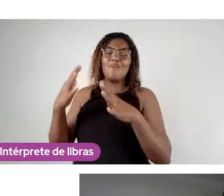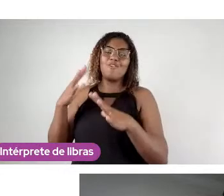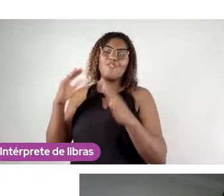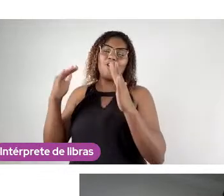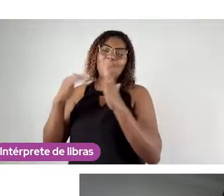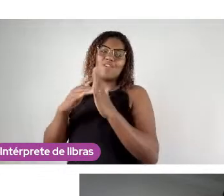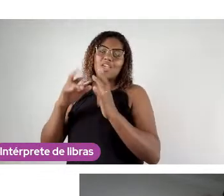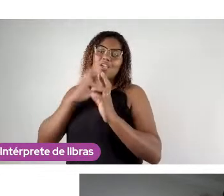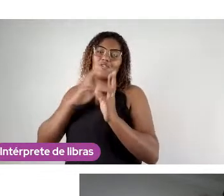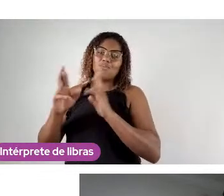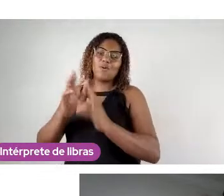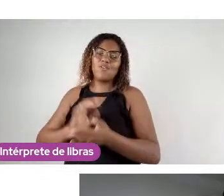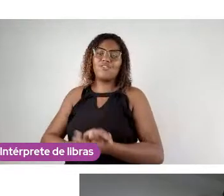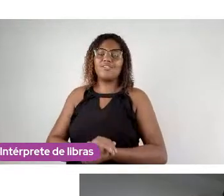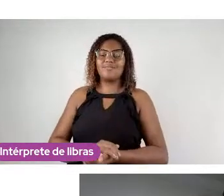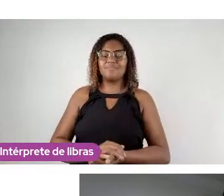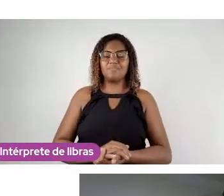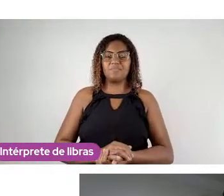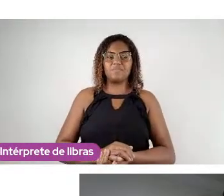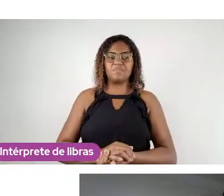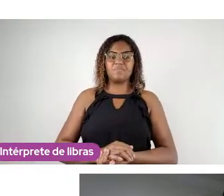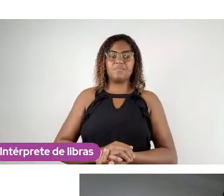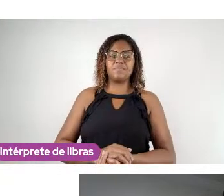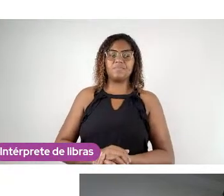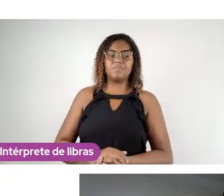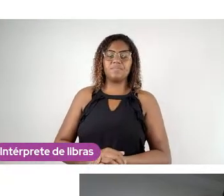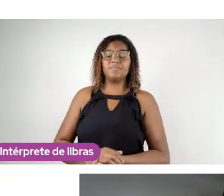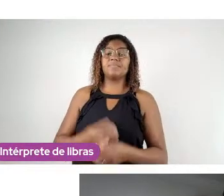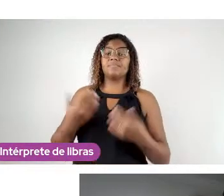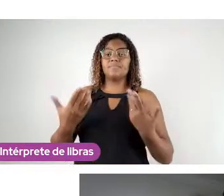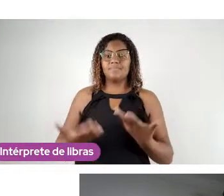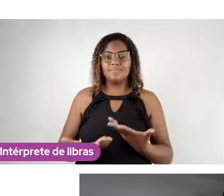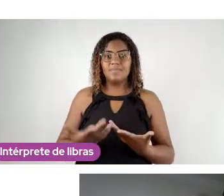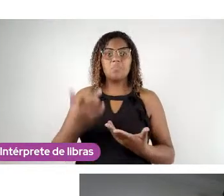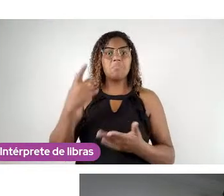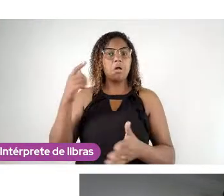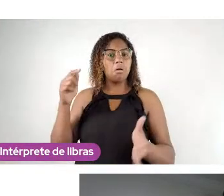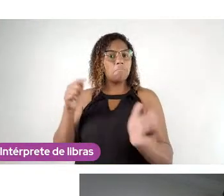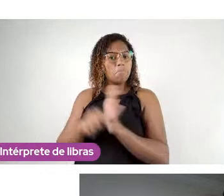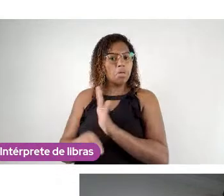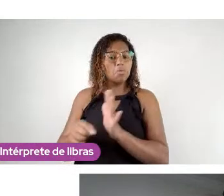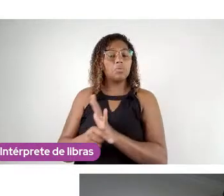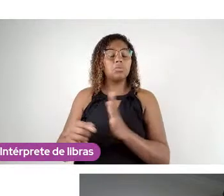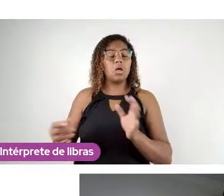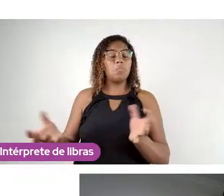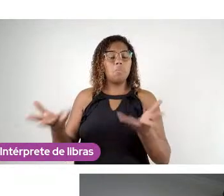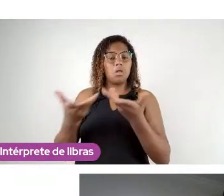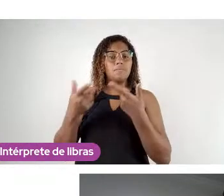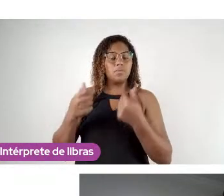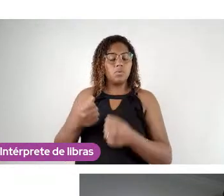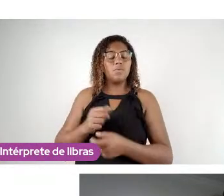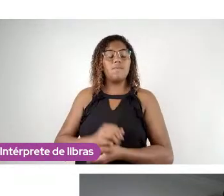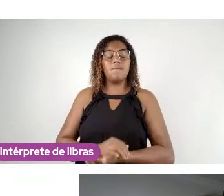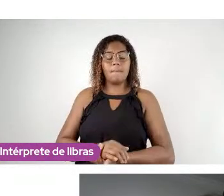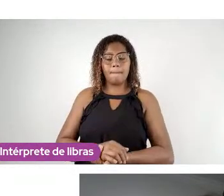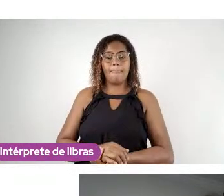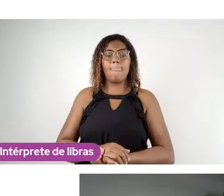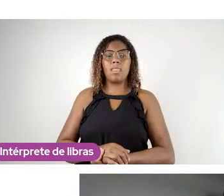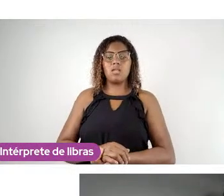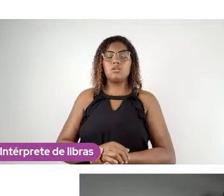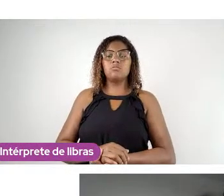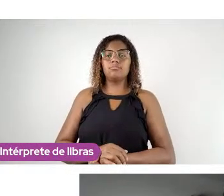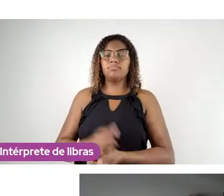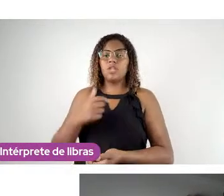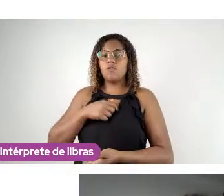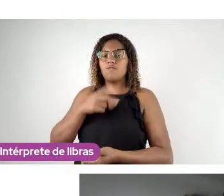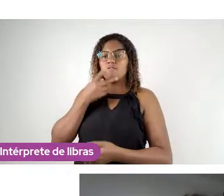questão. Aliás, muito pertinente o questionamento, Luana. Vou ser bastante breve aqui